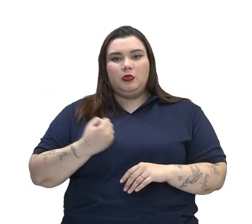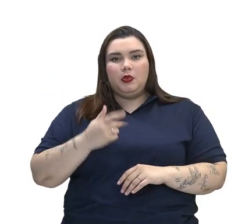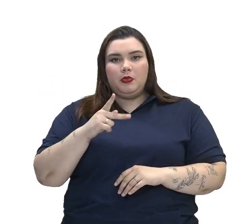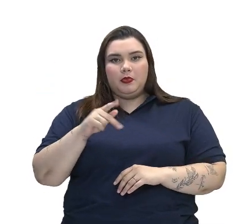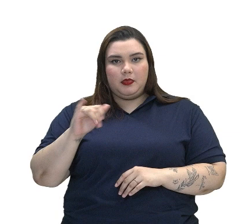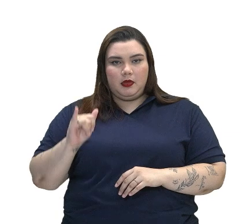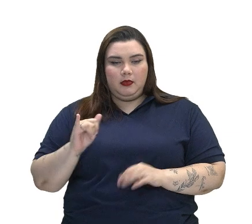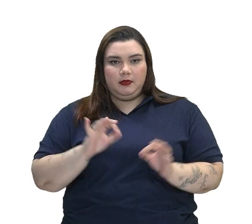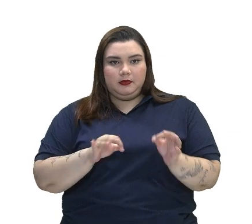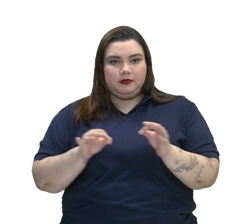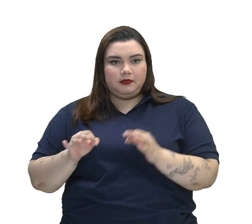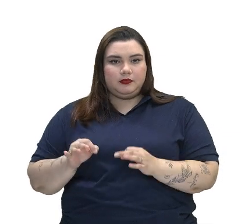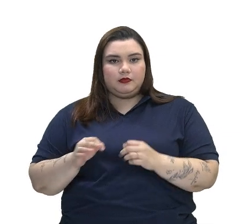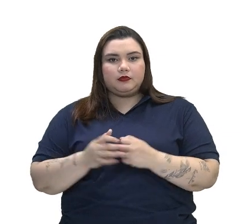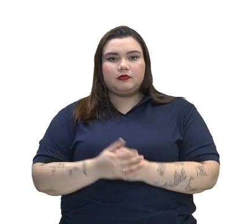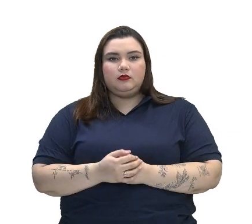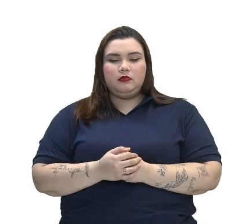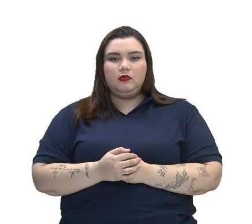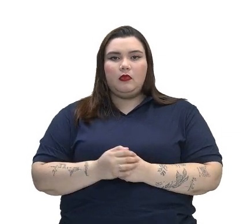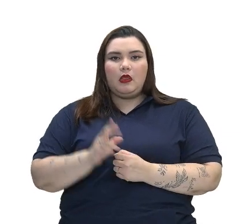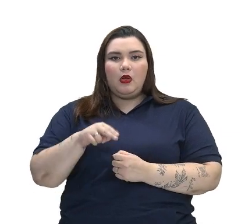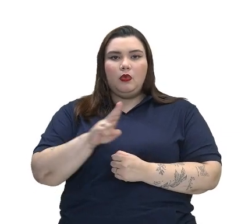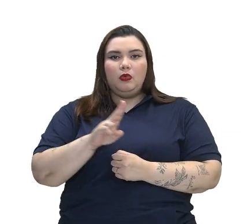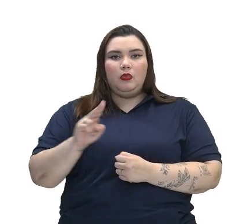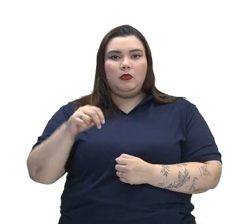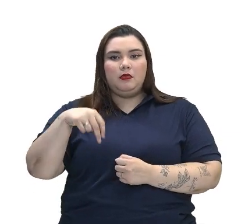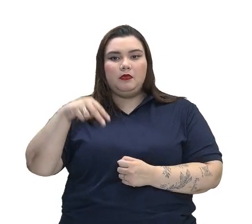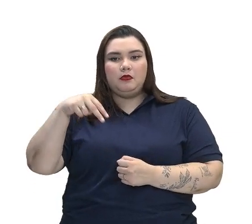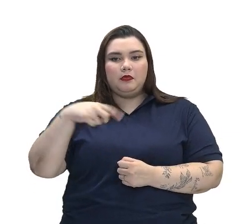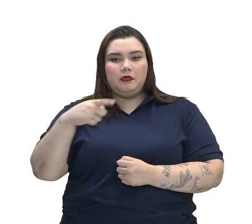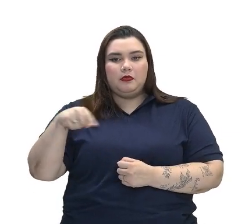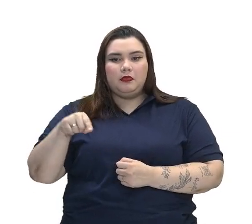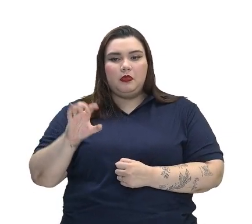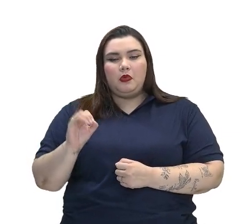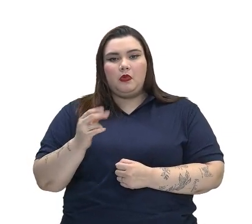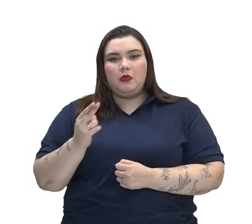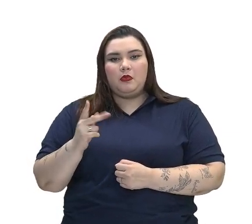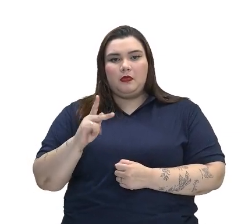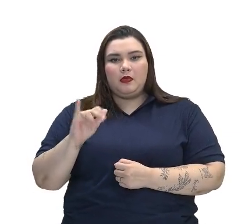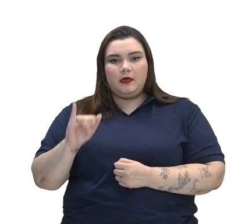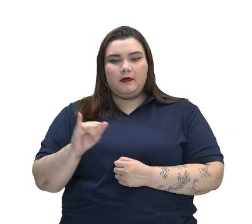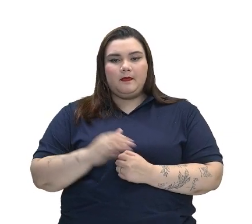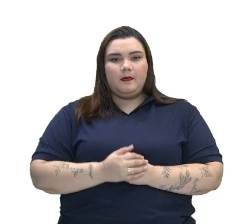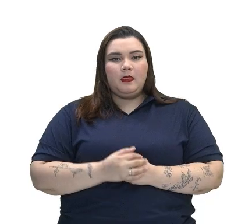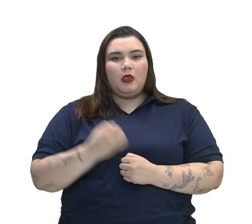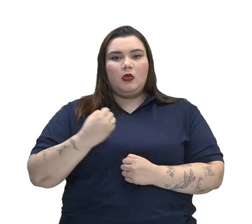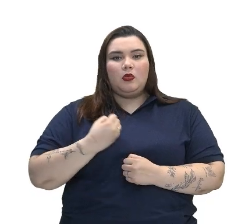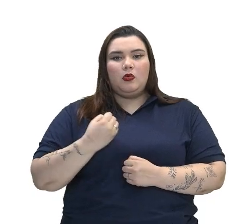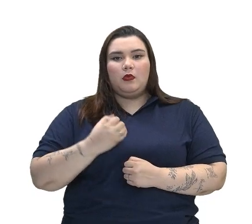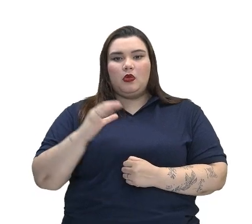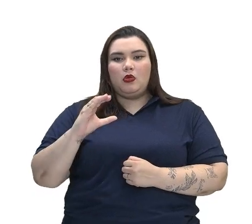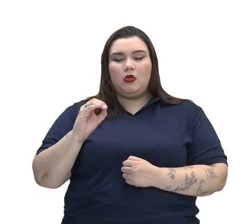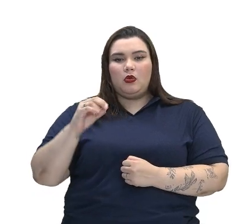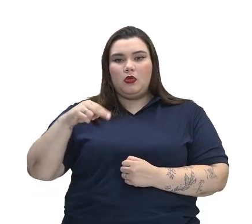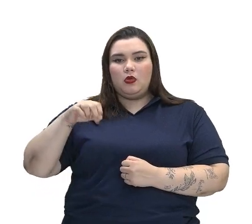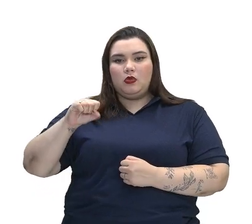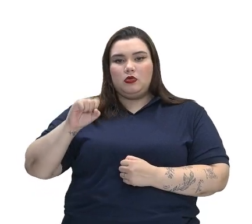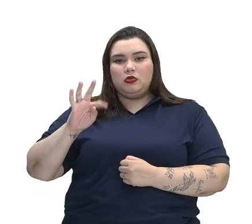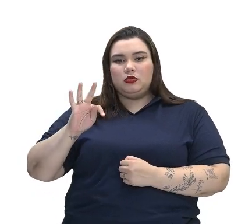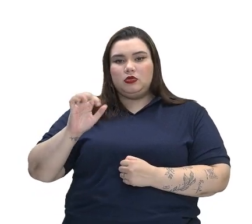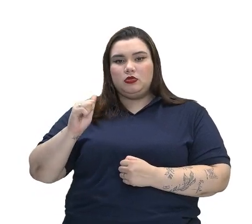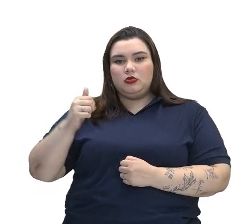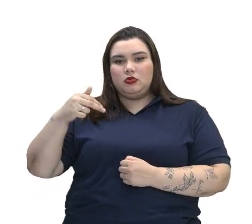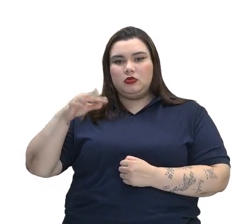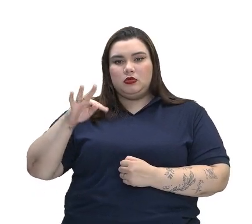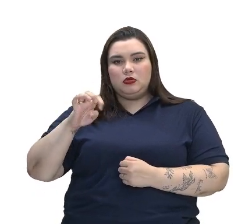bom? Então, esse número é conhecido como número π. E nós temos também um outro número, que é a constante de Euler.